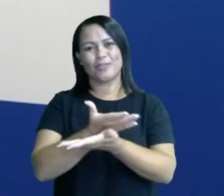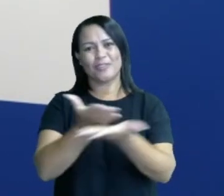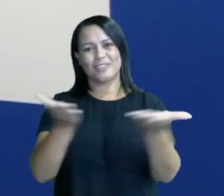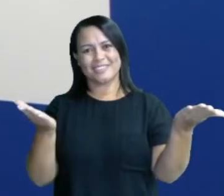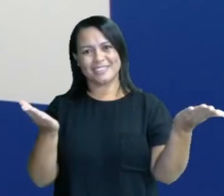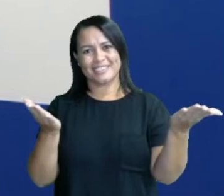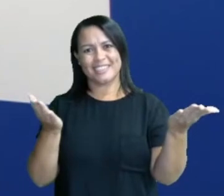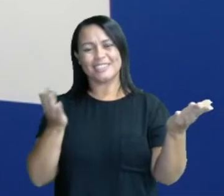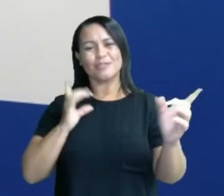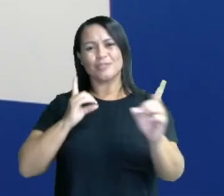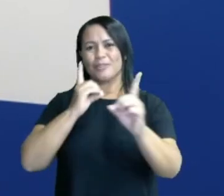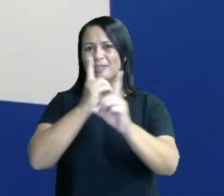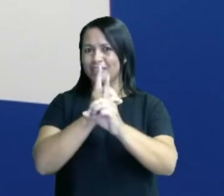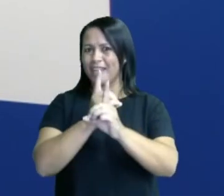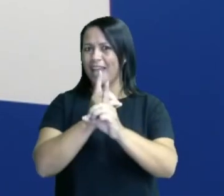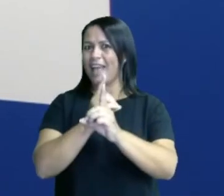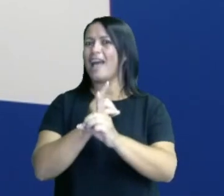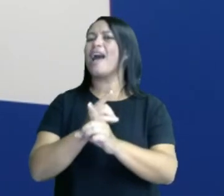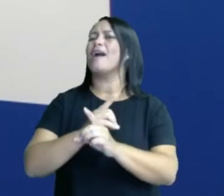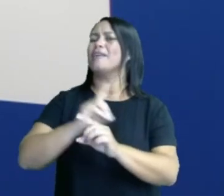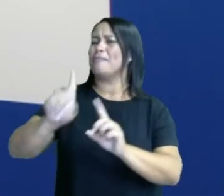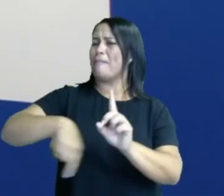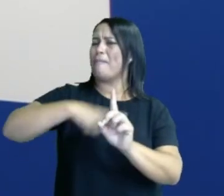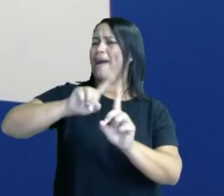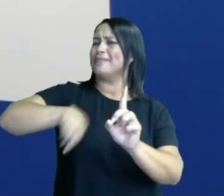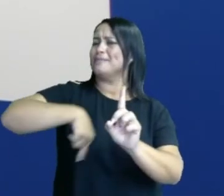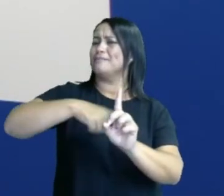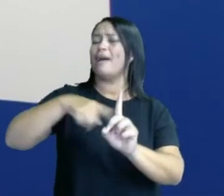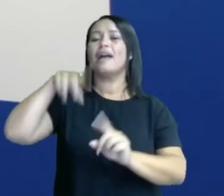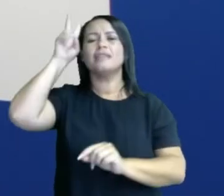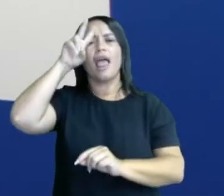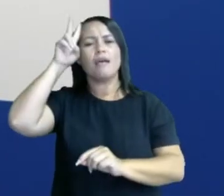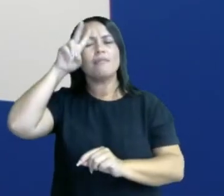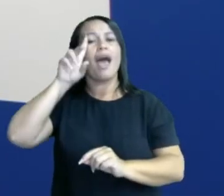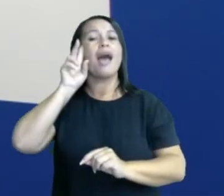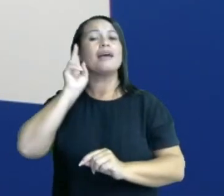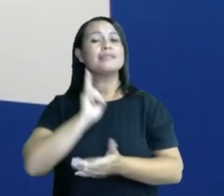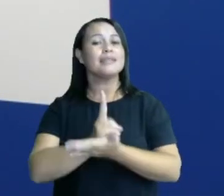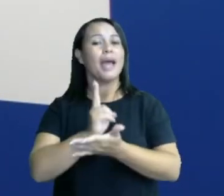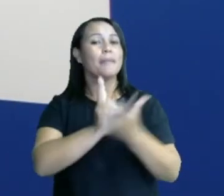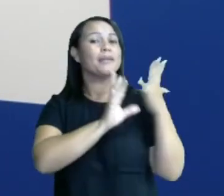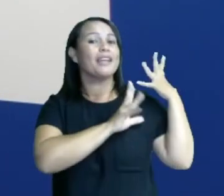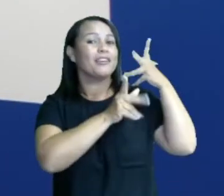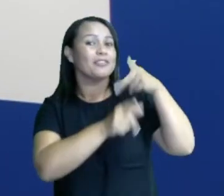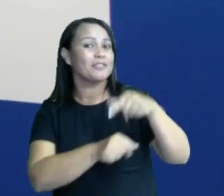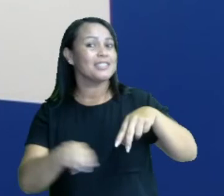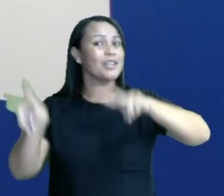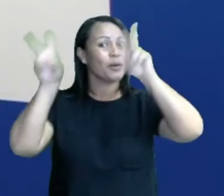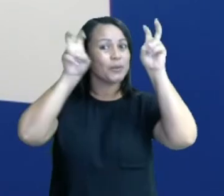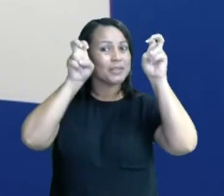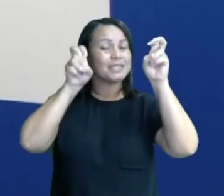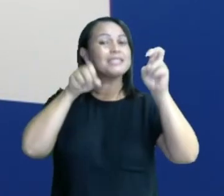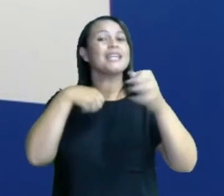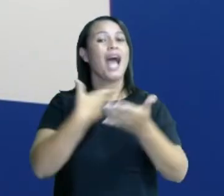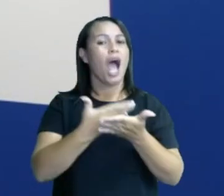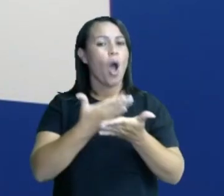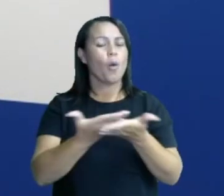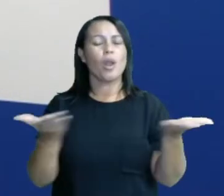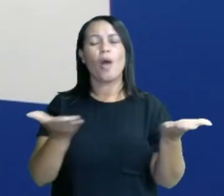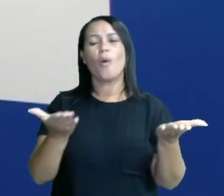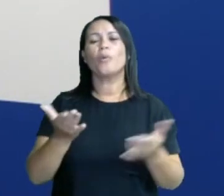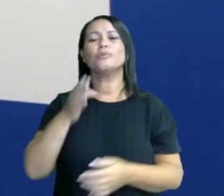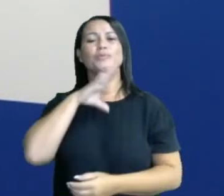E vamos nos encontrar ainda muito mais. Lembrem sempre de revisar os assuntos, tá certo? Então, essa foi a nossa aula